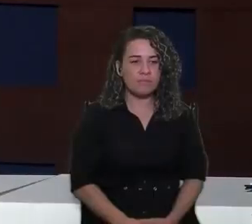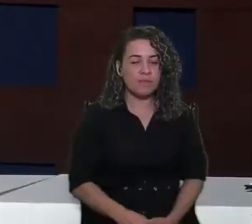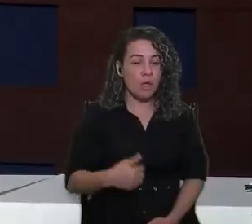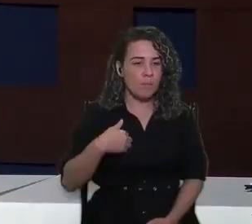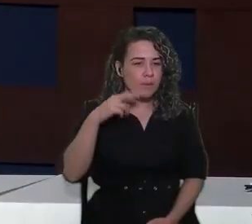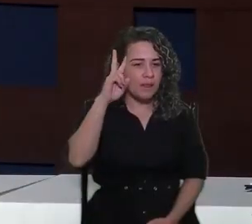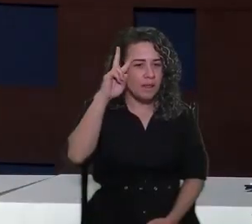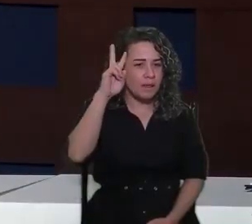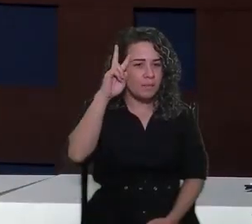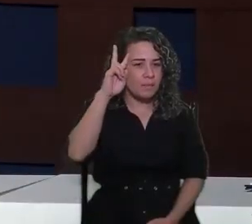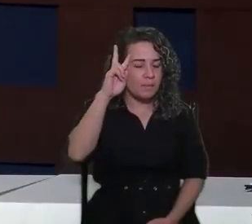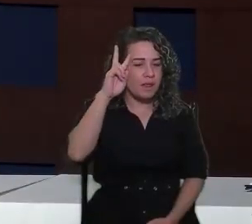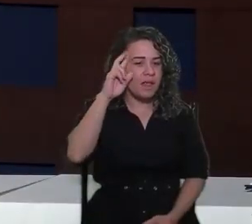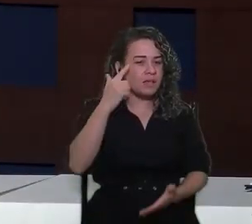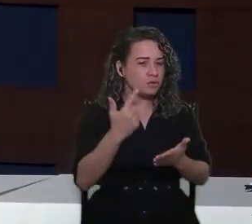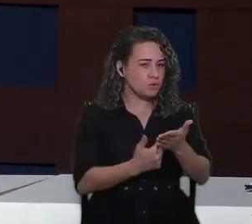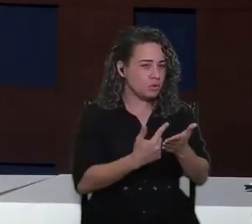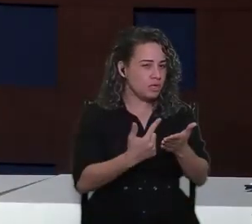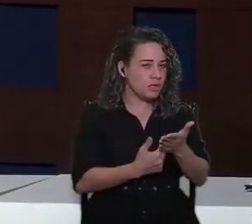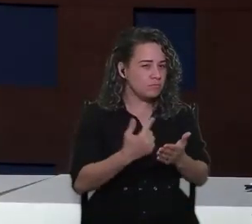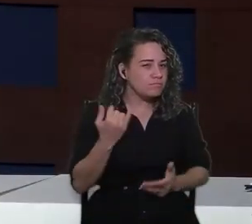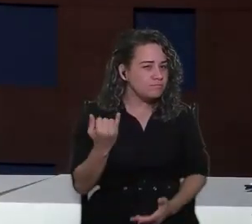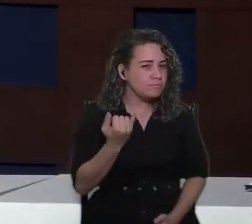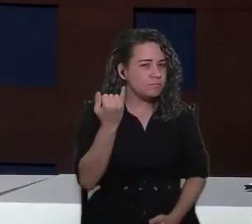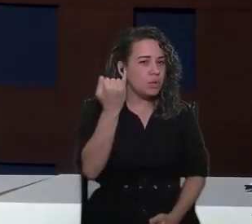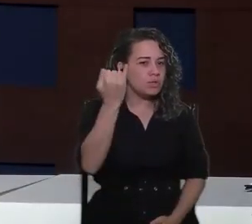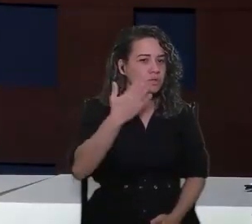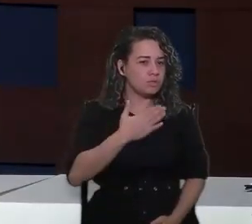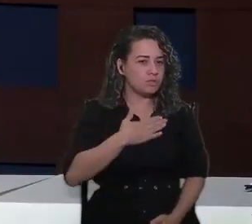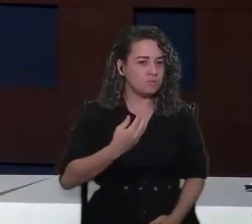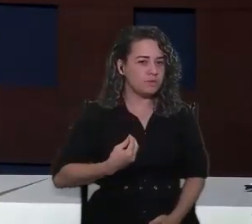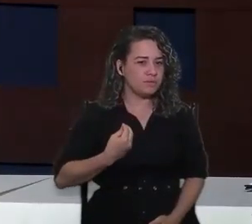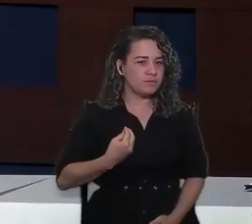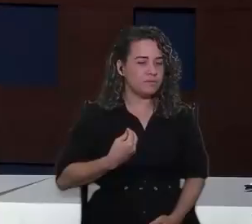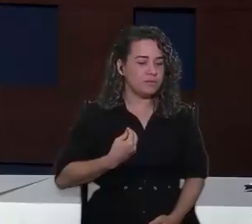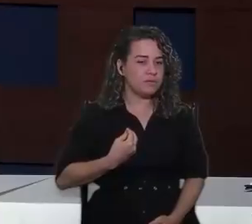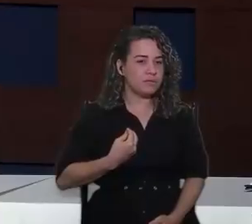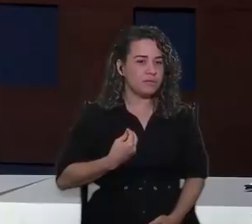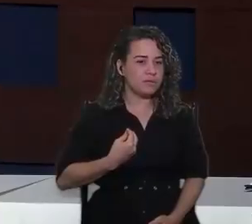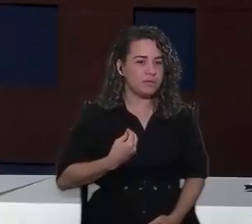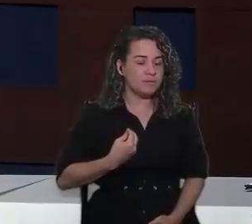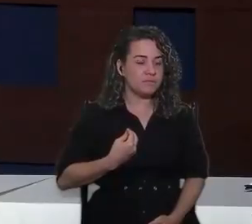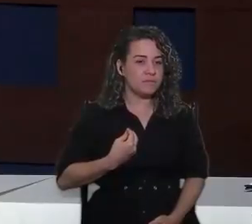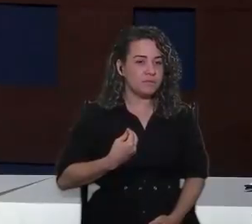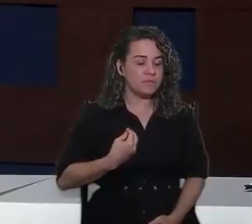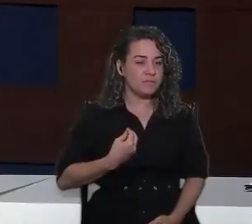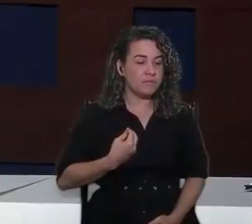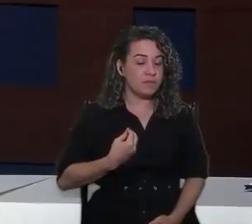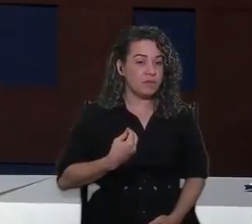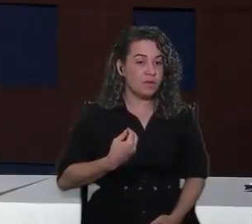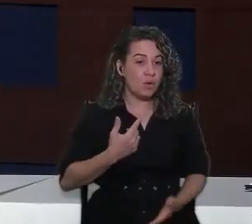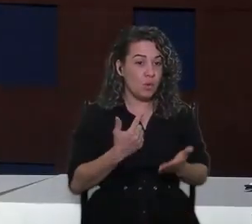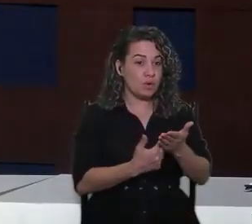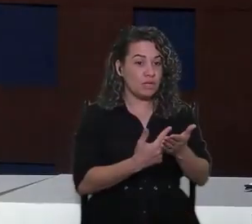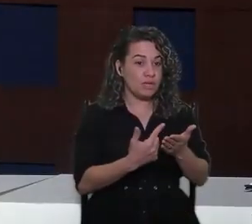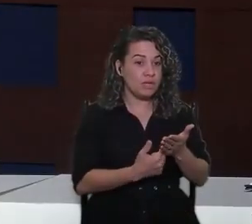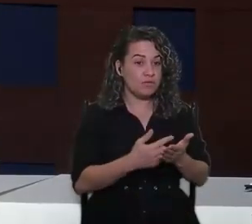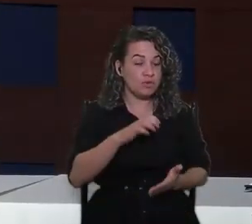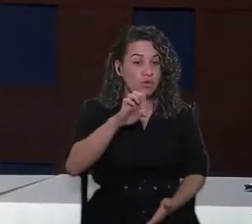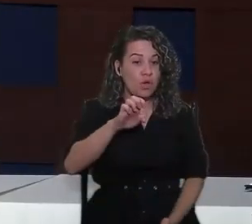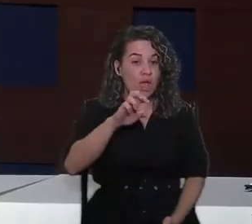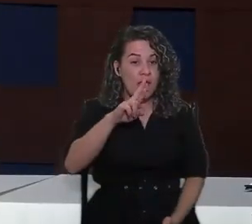livro que foi muito importante na minha vida. Um livro do Érico Veríssimo, que se chamava